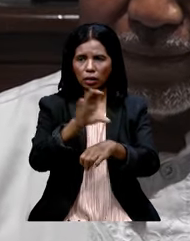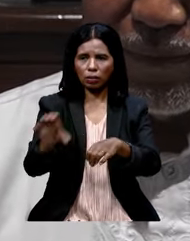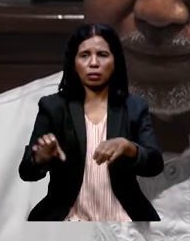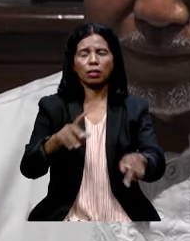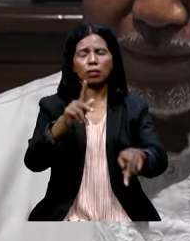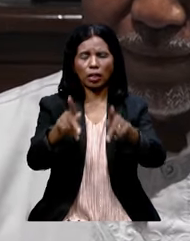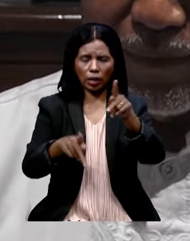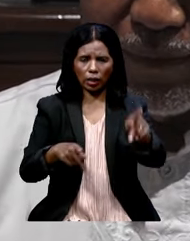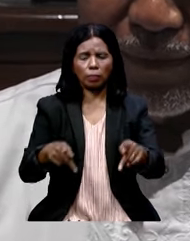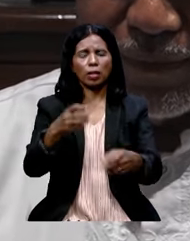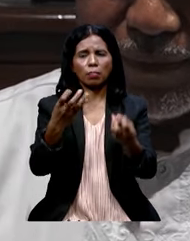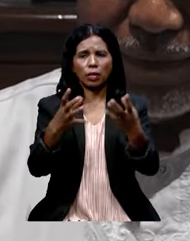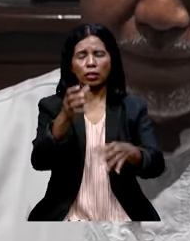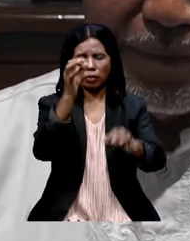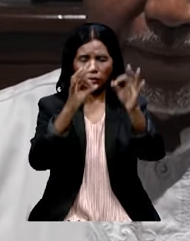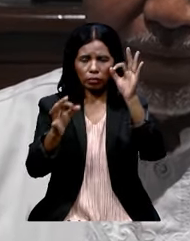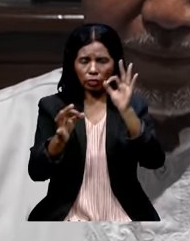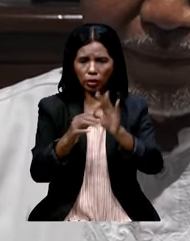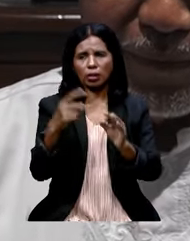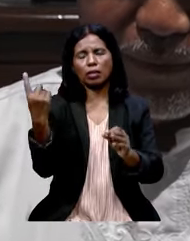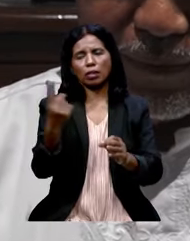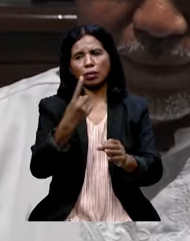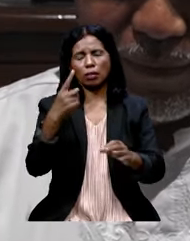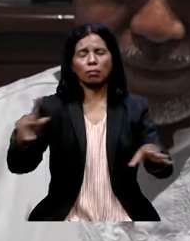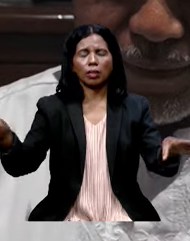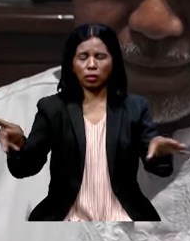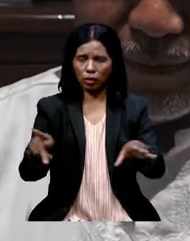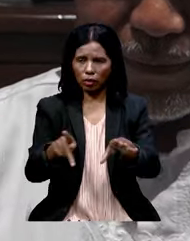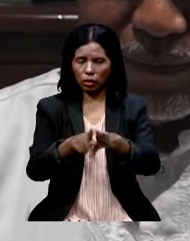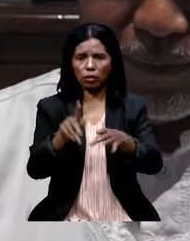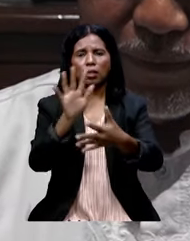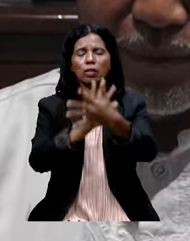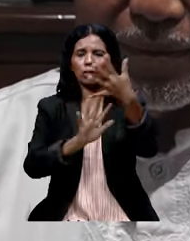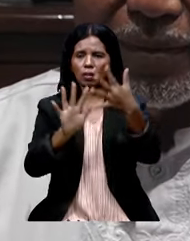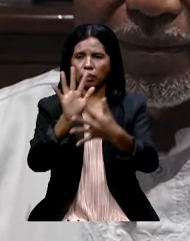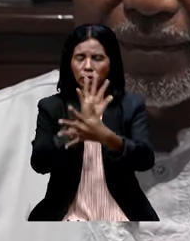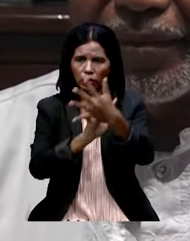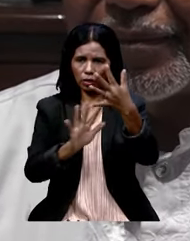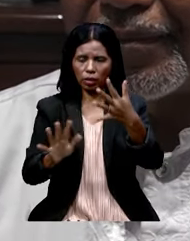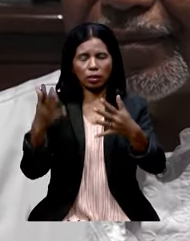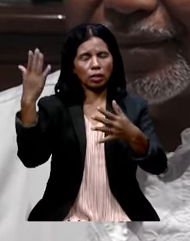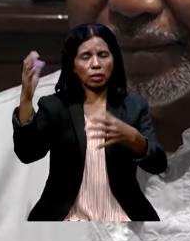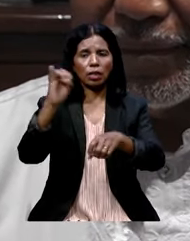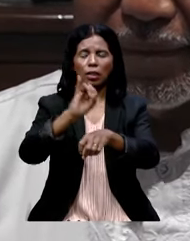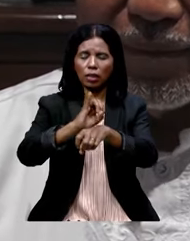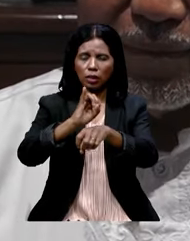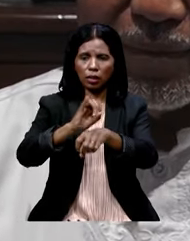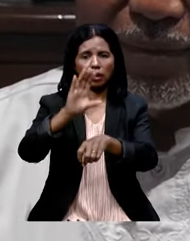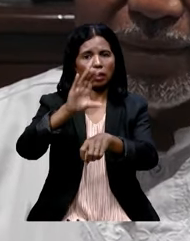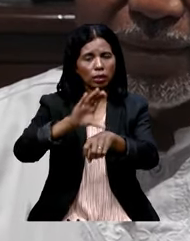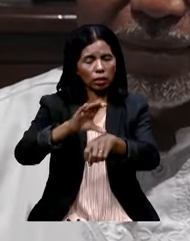e milhares de fiéis que sempre participam nas celebrações na catedral